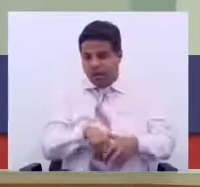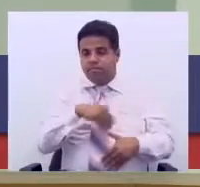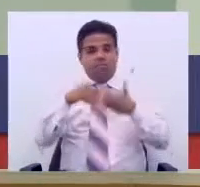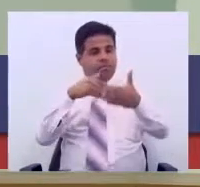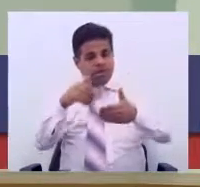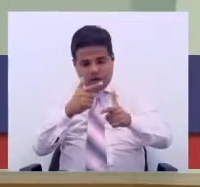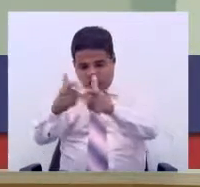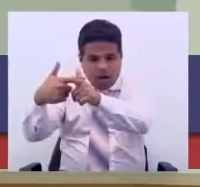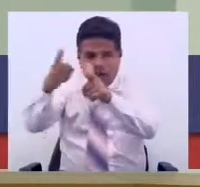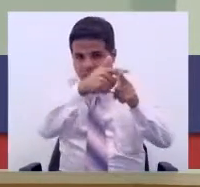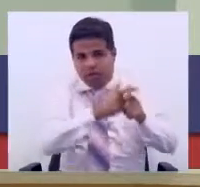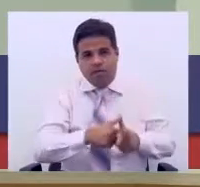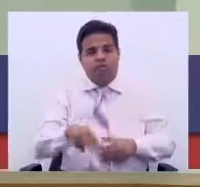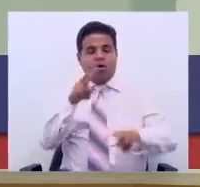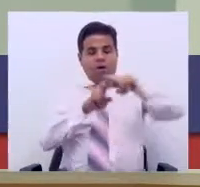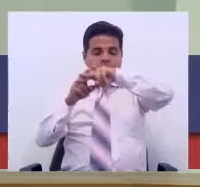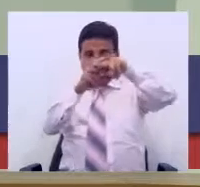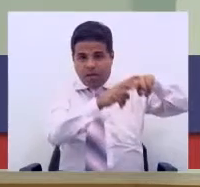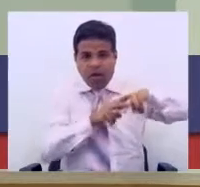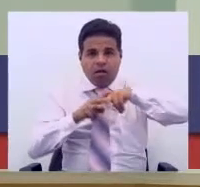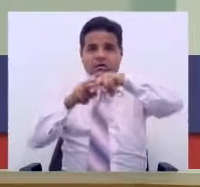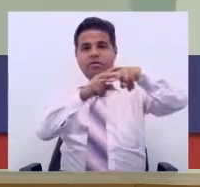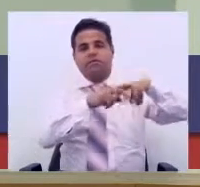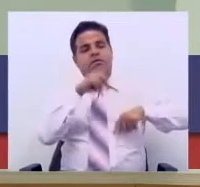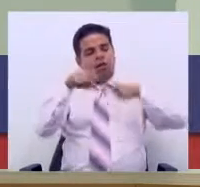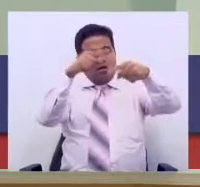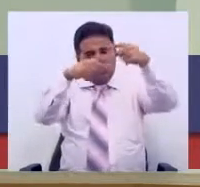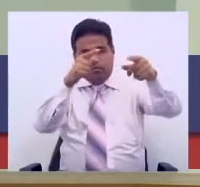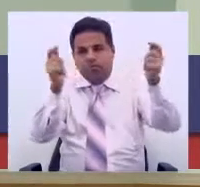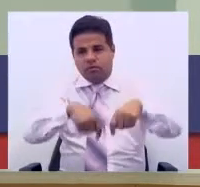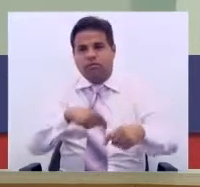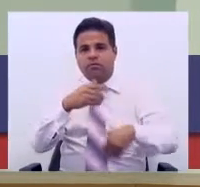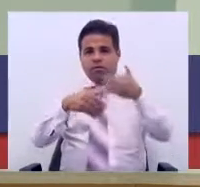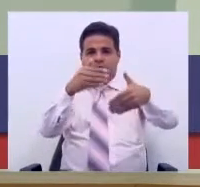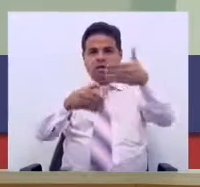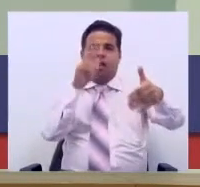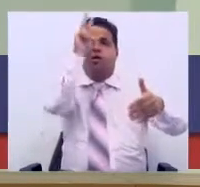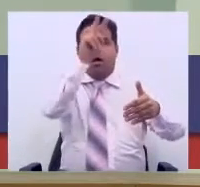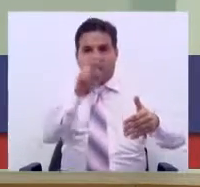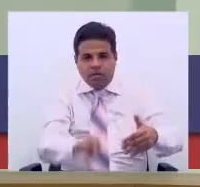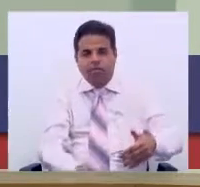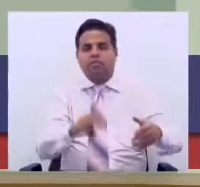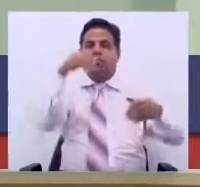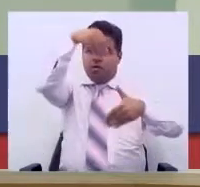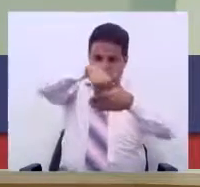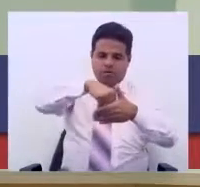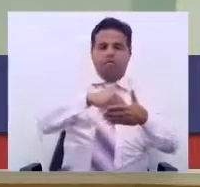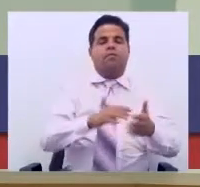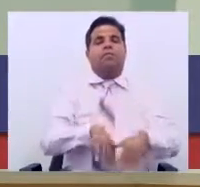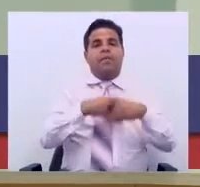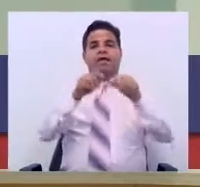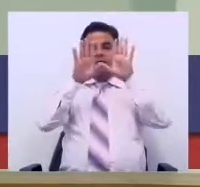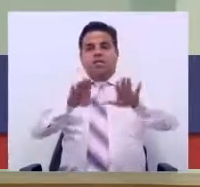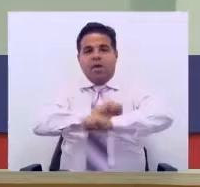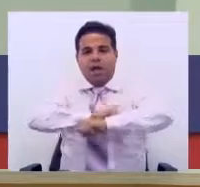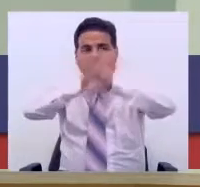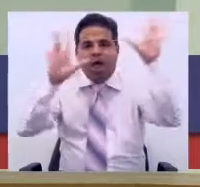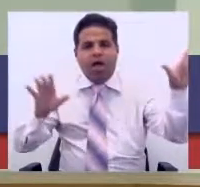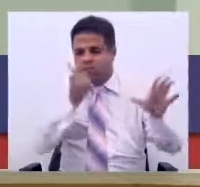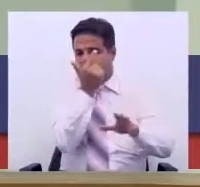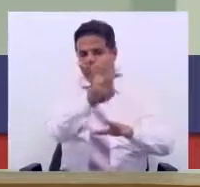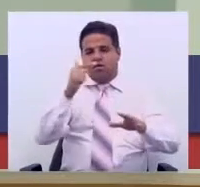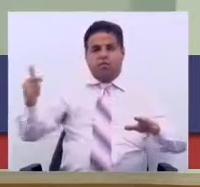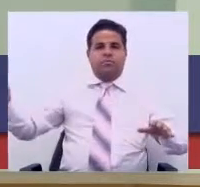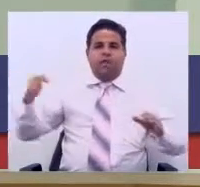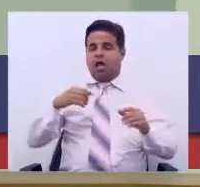vamos tentar rever aí para que possamos depois, posterior aí, voltar. Mas fique bem claro que não